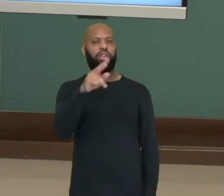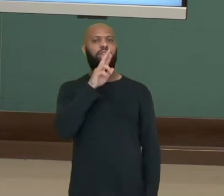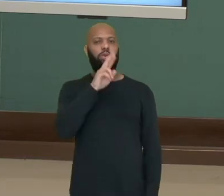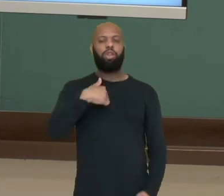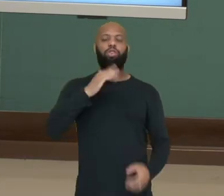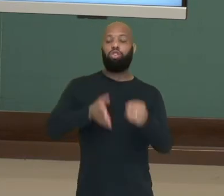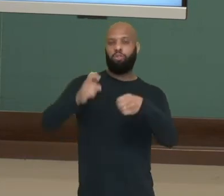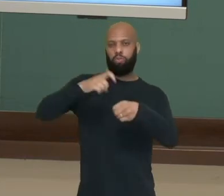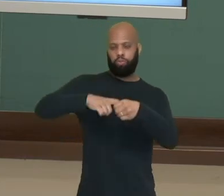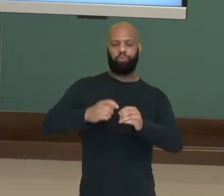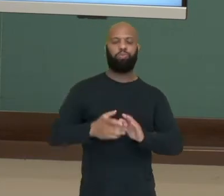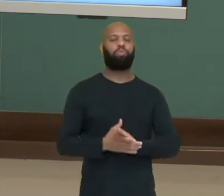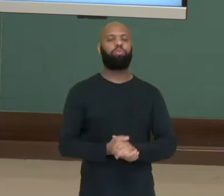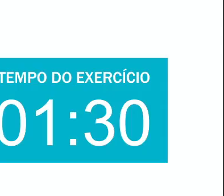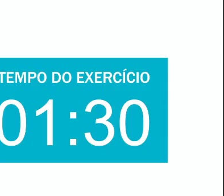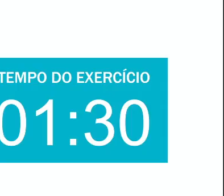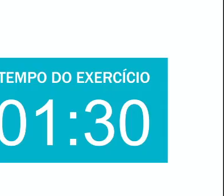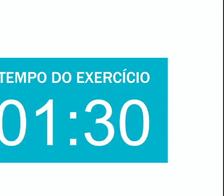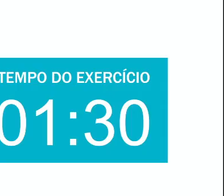resposta, agora é com vocês.